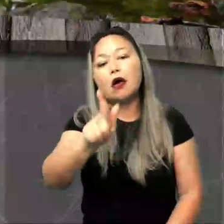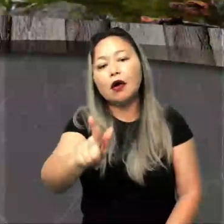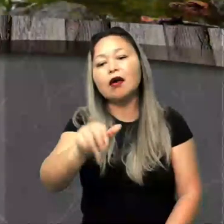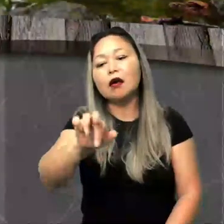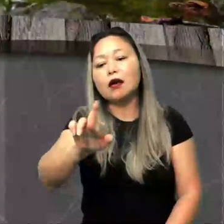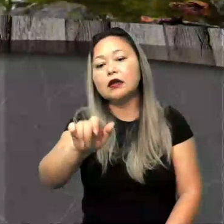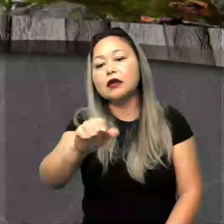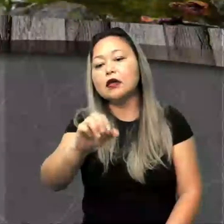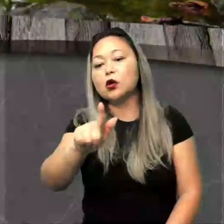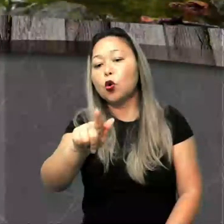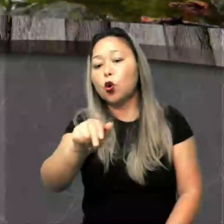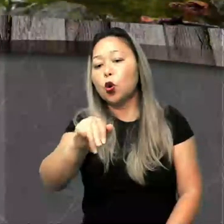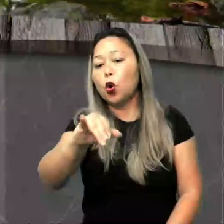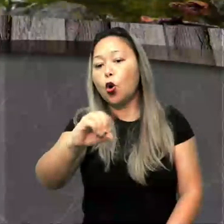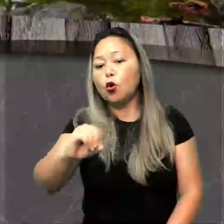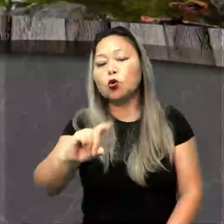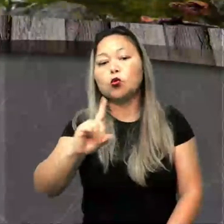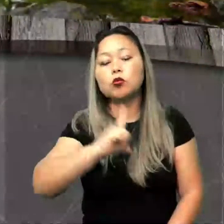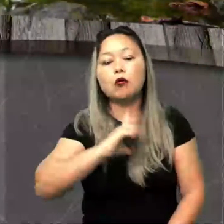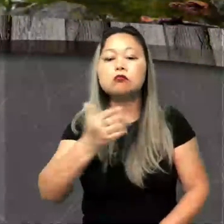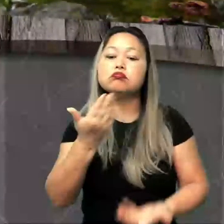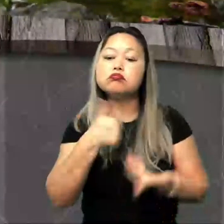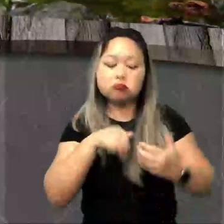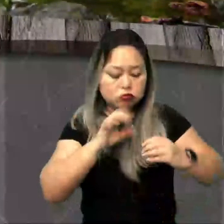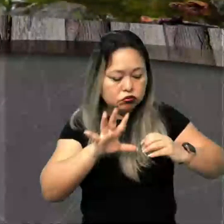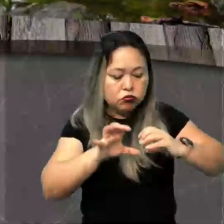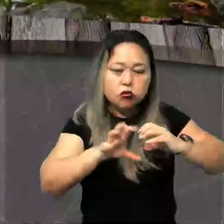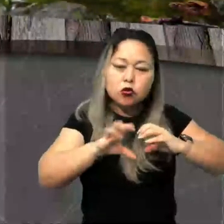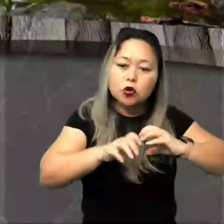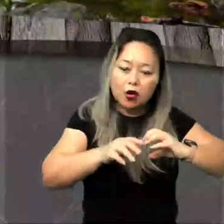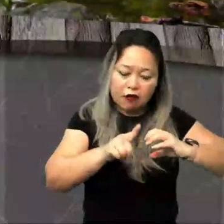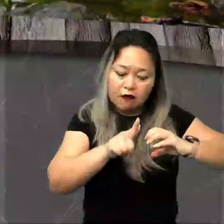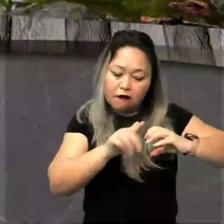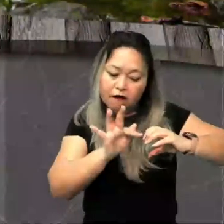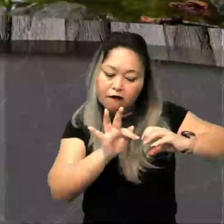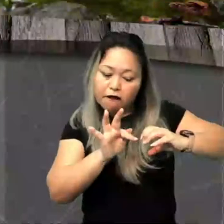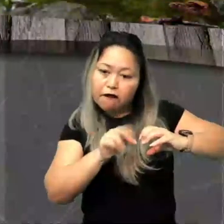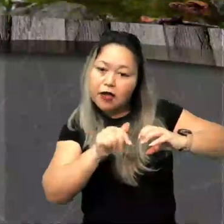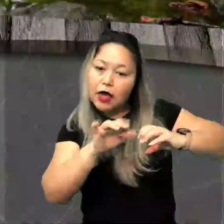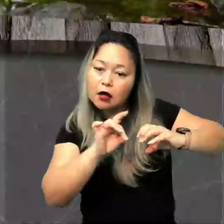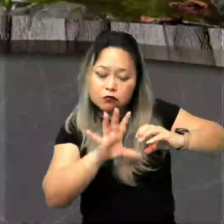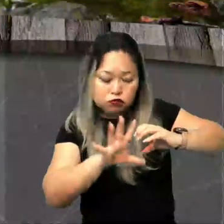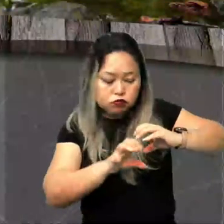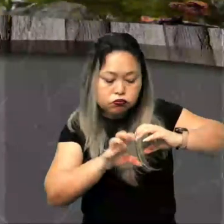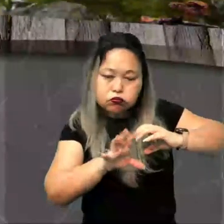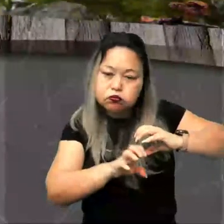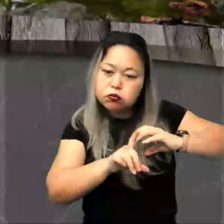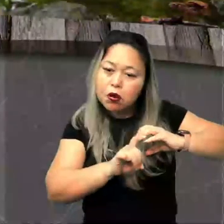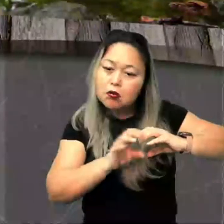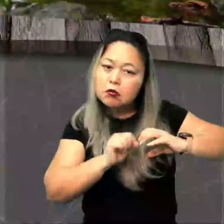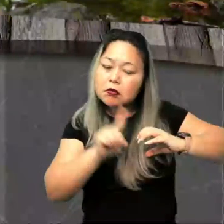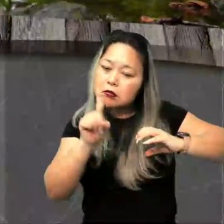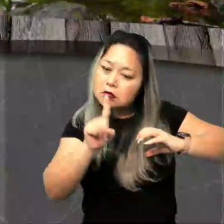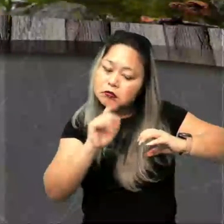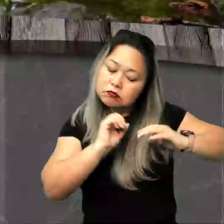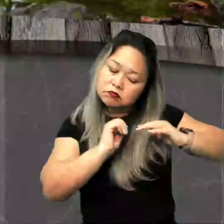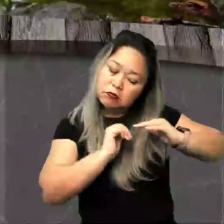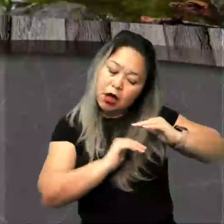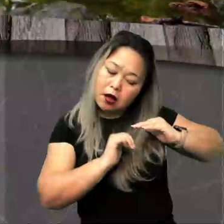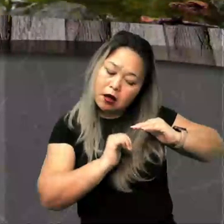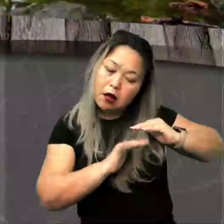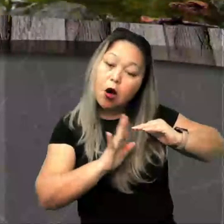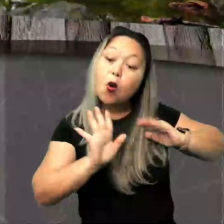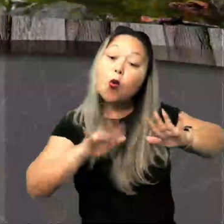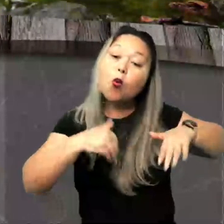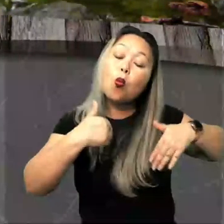veia, tá? Então, o fígado vai sintetizar esse polissacarídeo e você vai estar estocando.